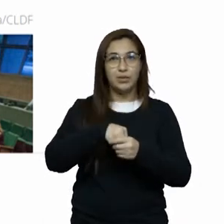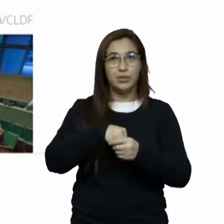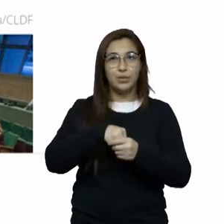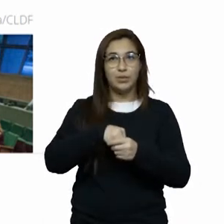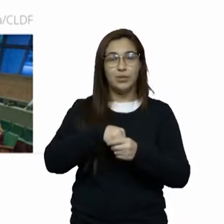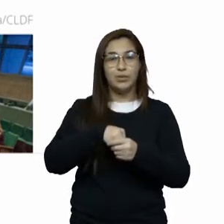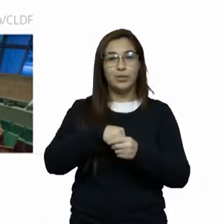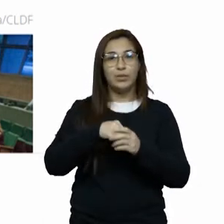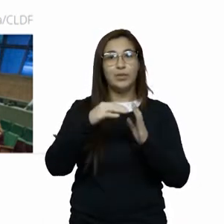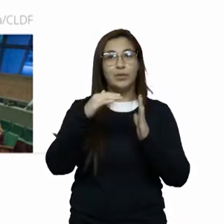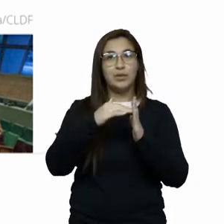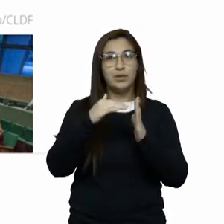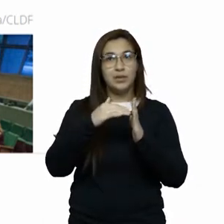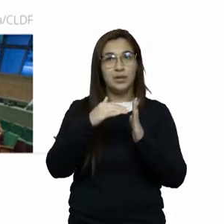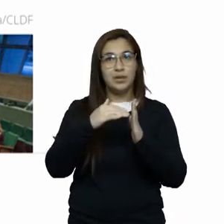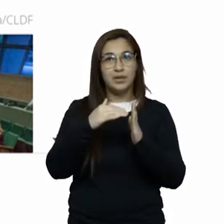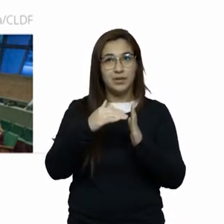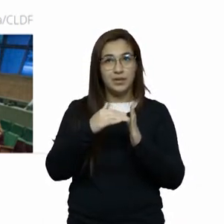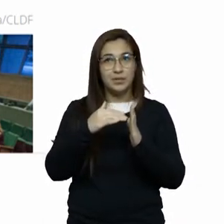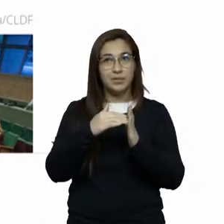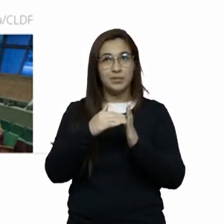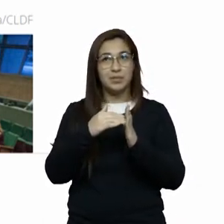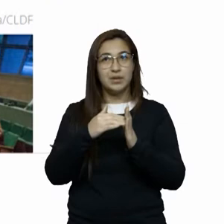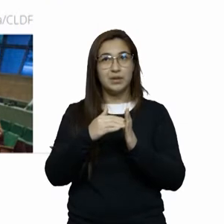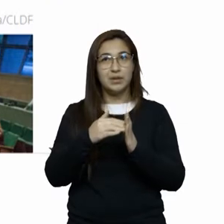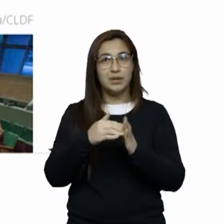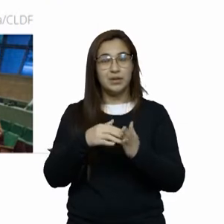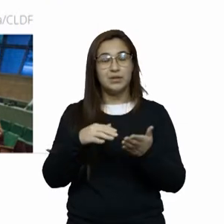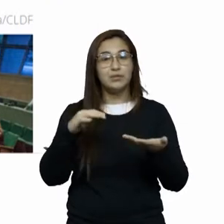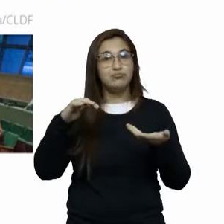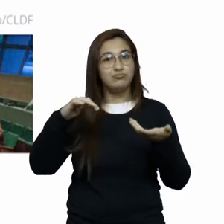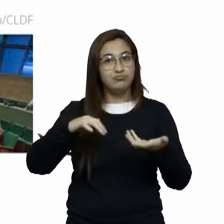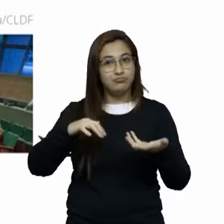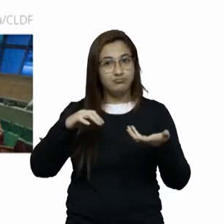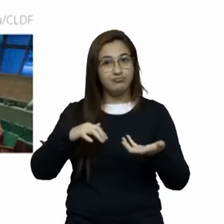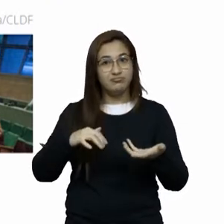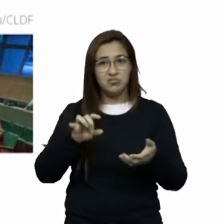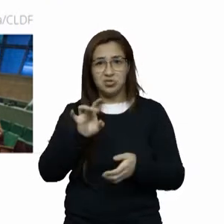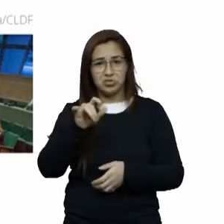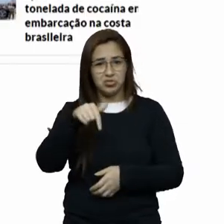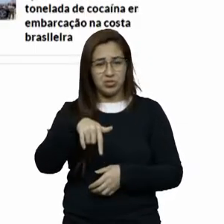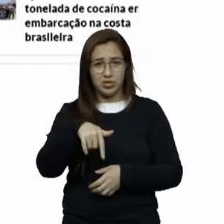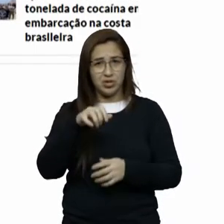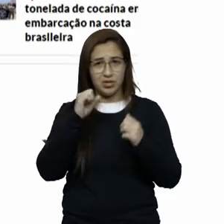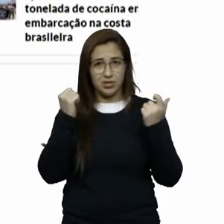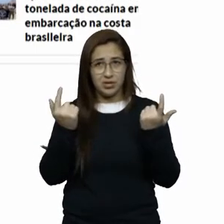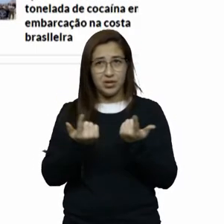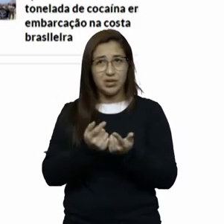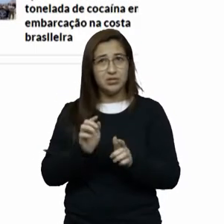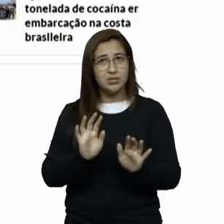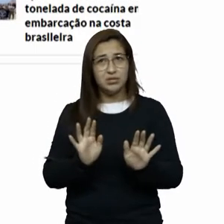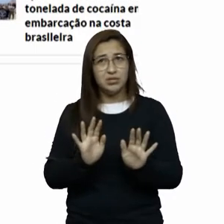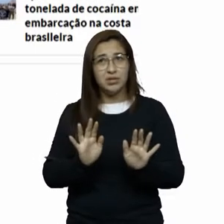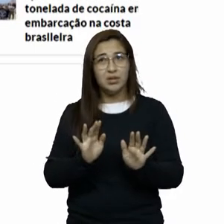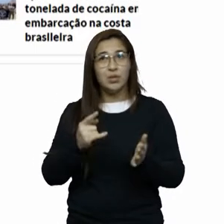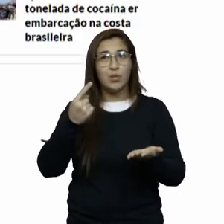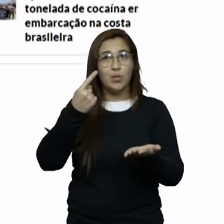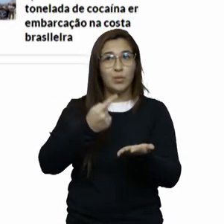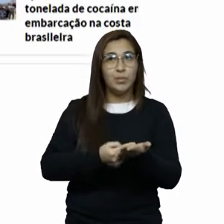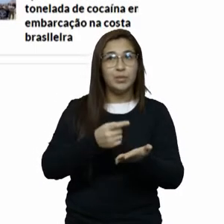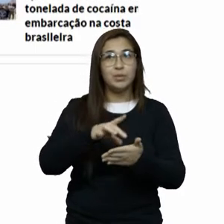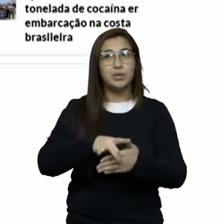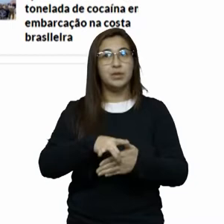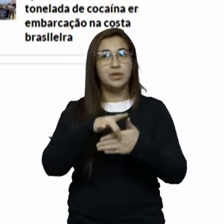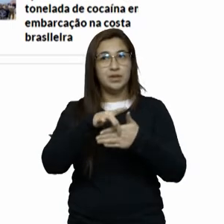Federal e não é só aqui na Assembleia de Deus em Santa Catarina o que o acordo de líderes não